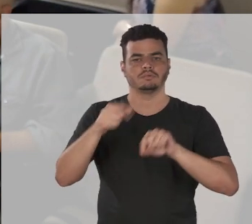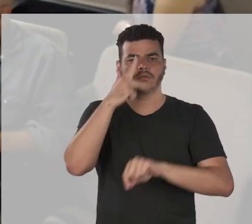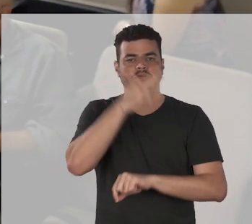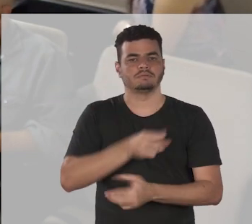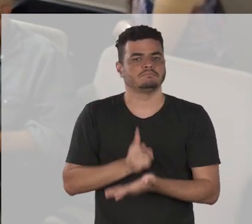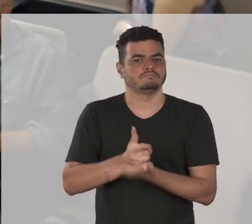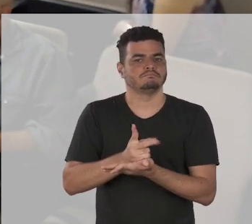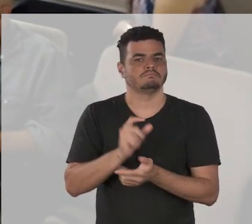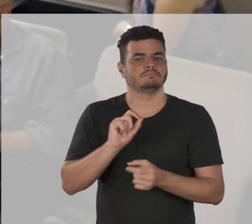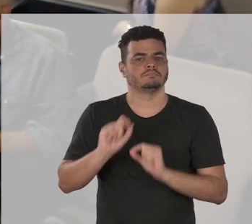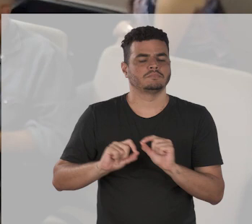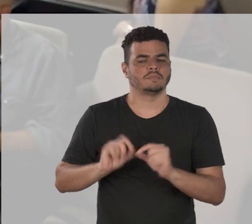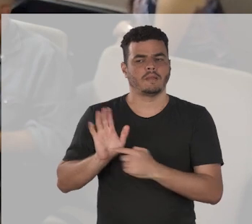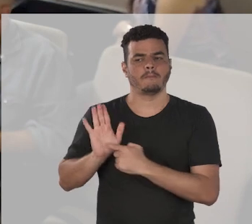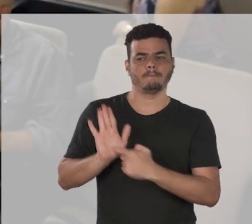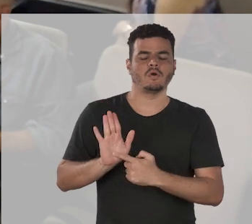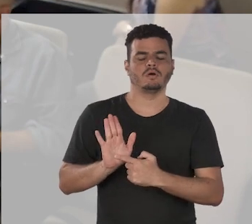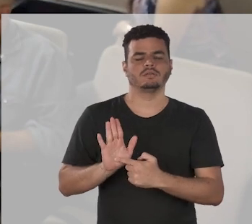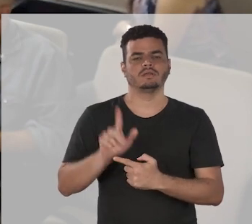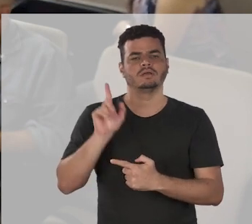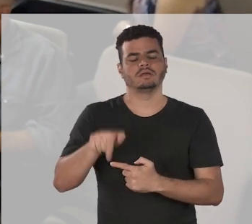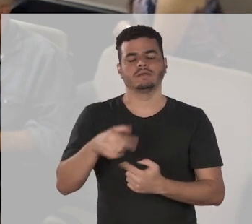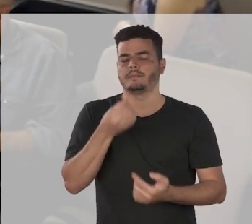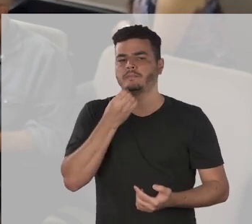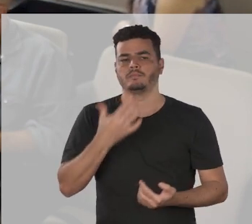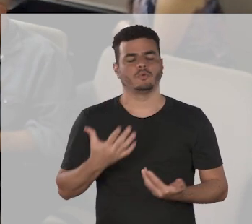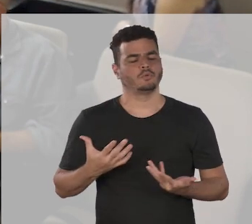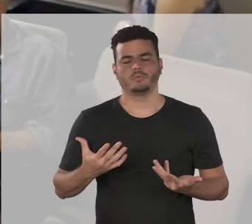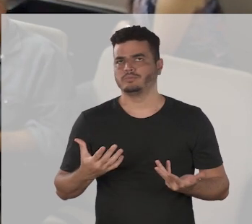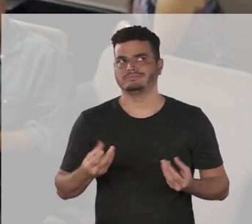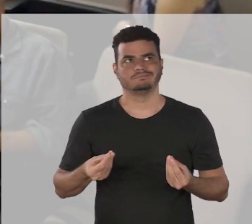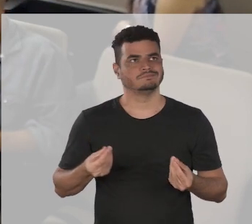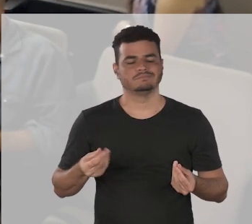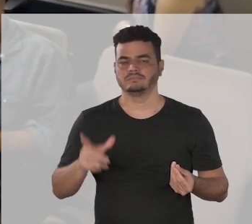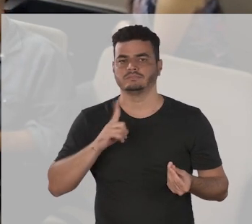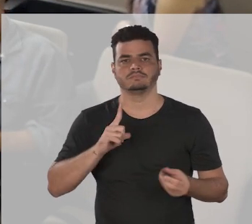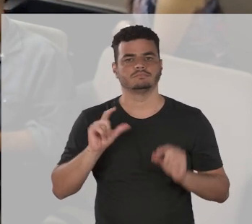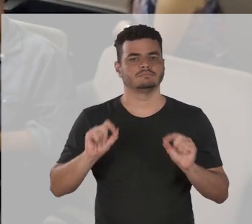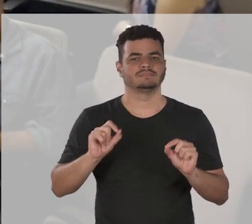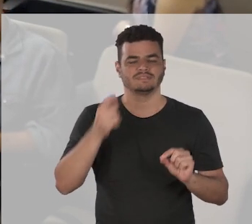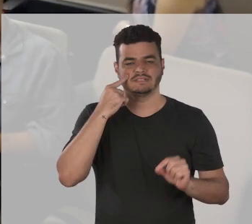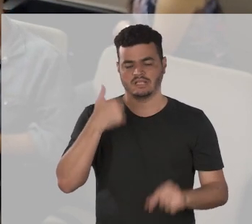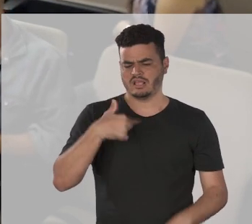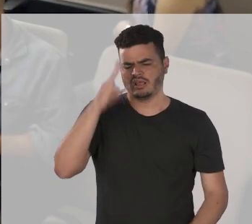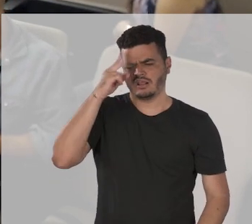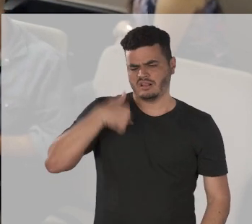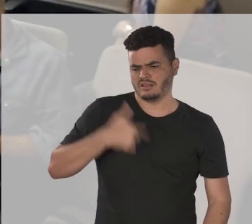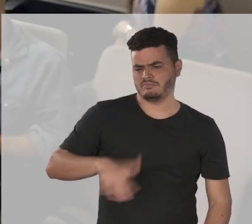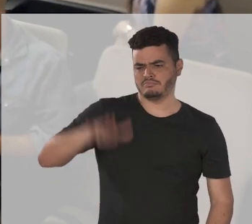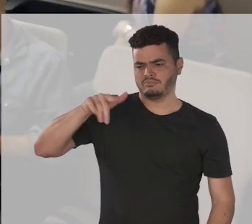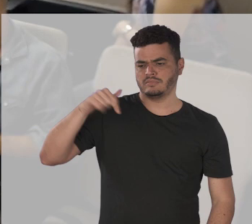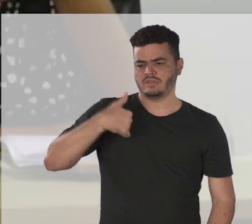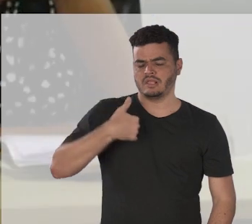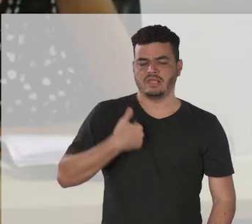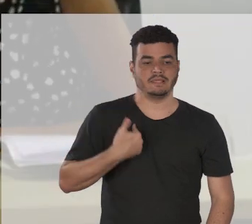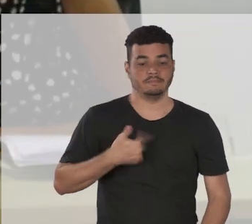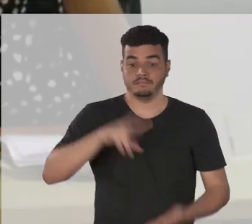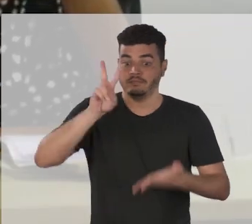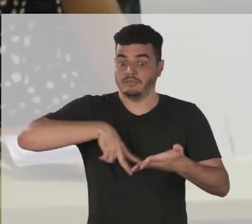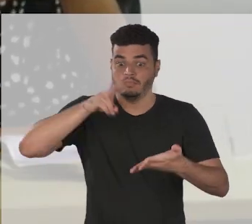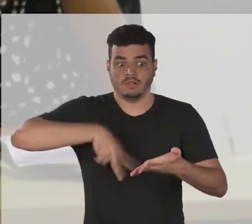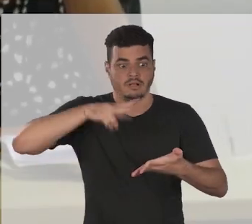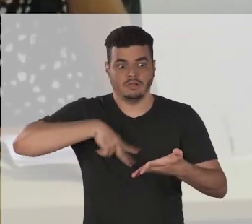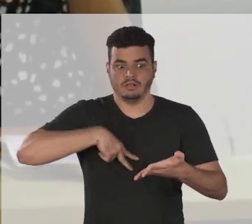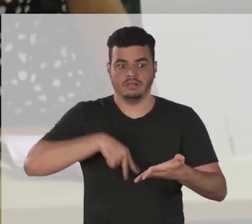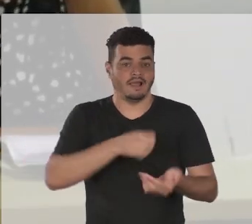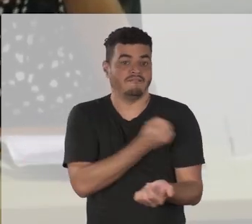cada vez está aí, que cada vez mais apontam, bom, eu me lembro quando eu era pequena que tinha era